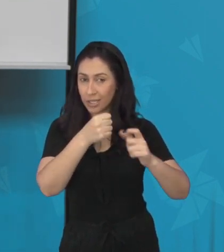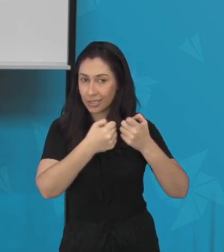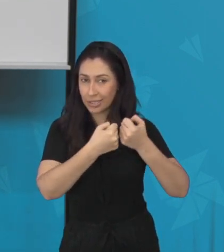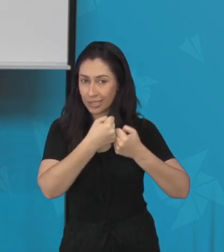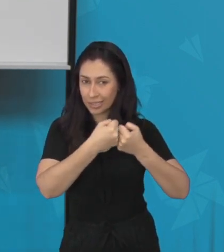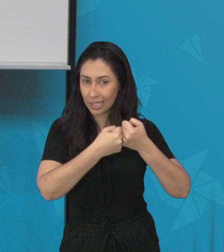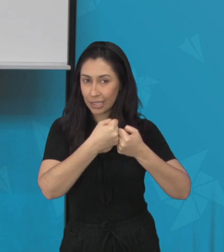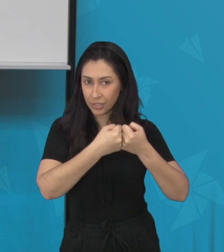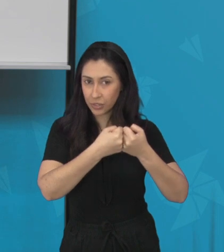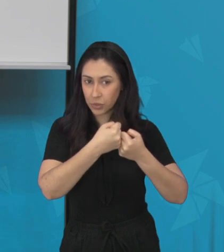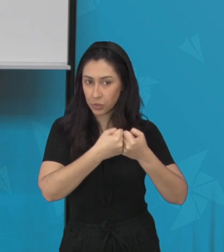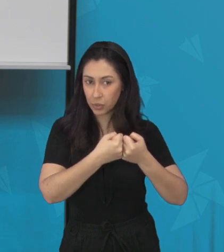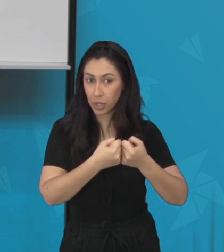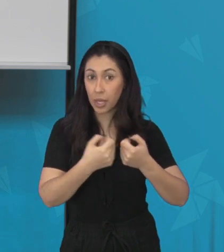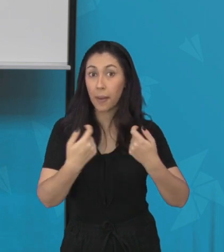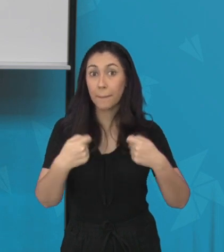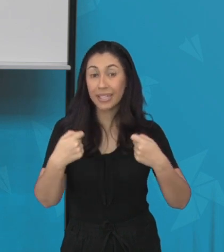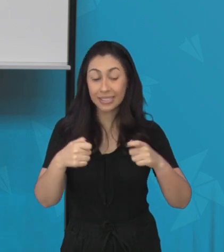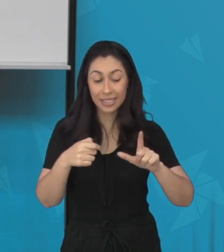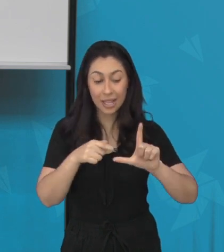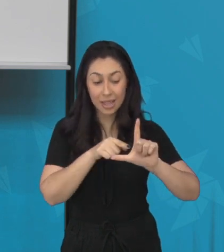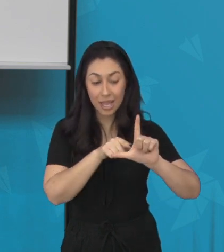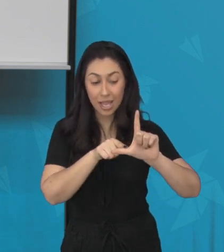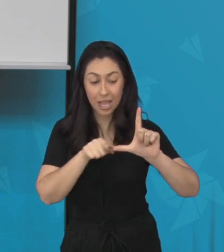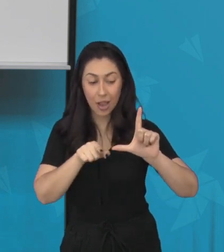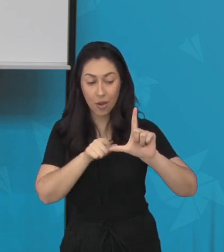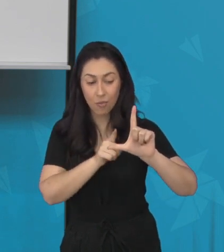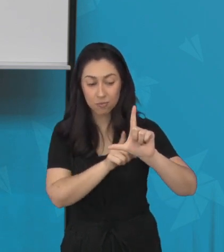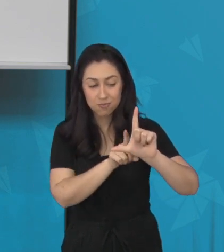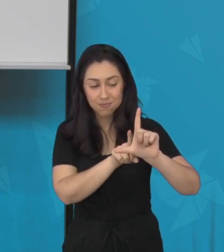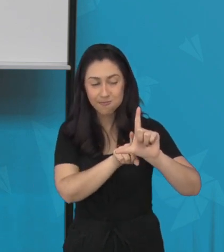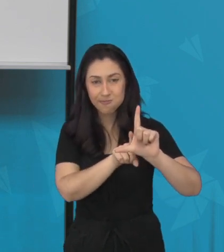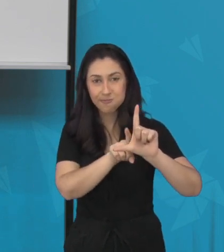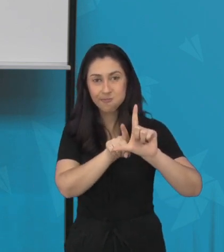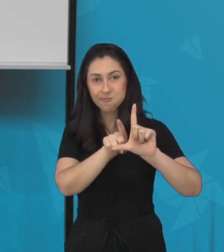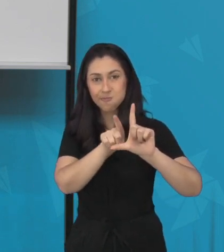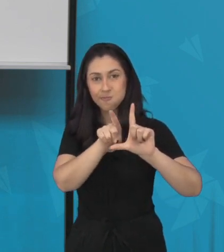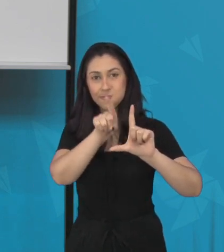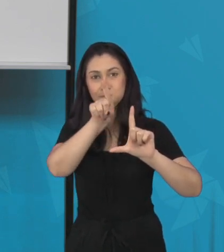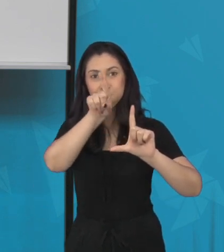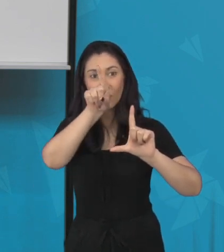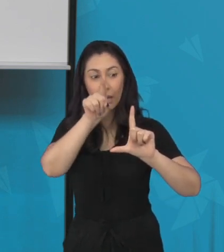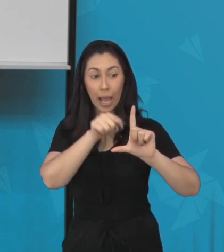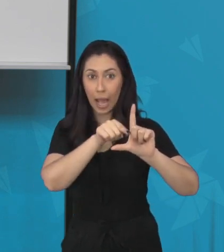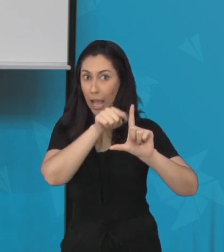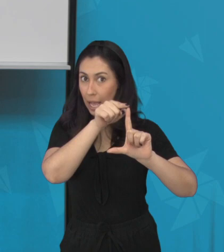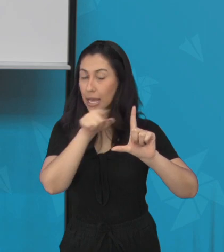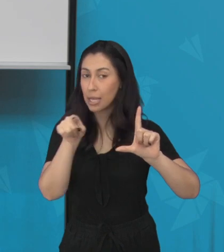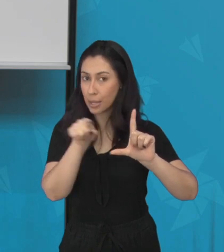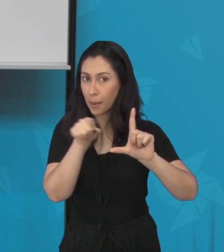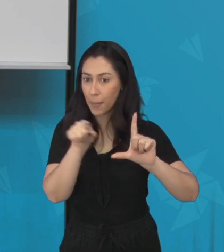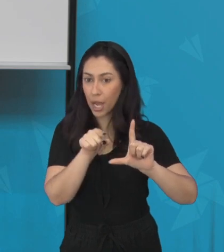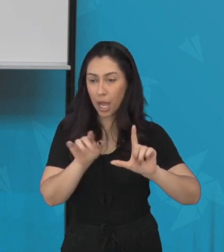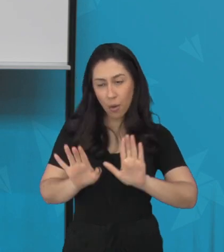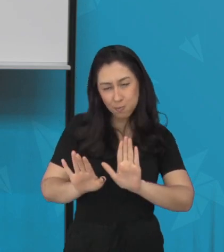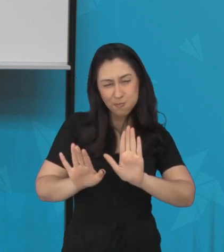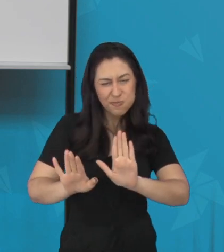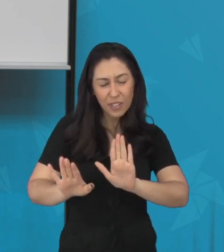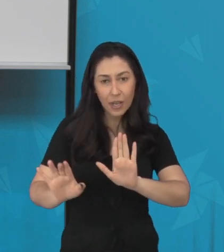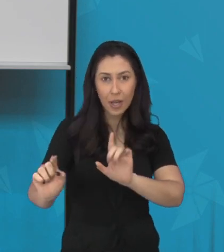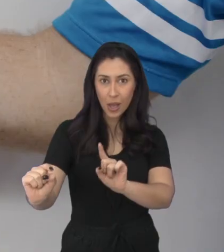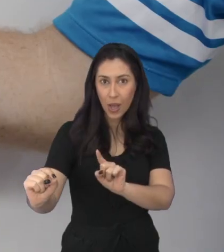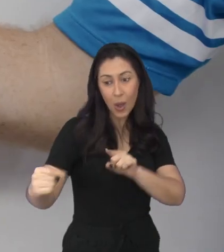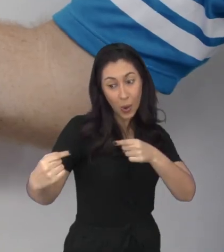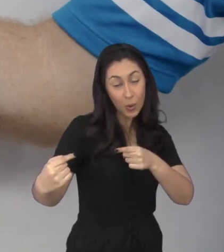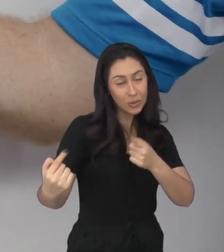vou aumentando a minha força aplicada, a minha força de atrito aumenta também. Eu vou aplicando e a minha força